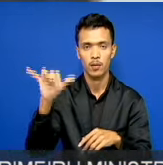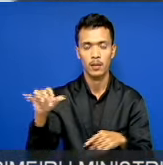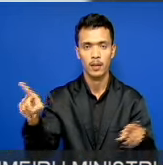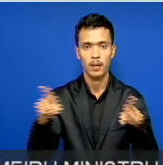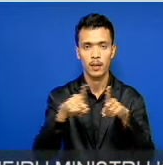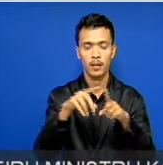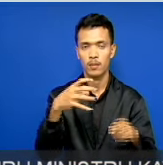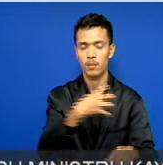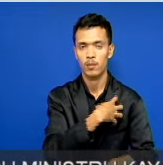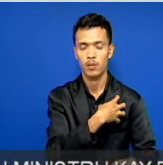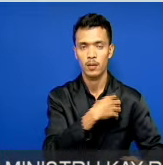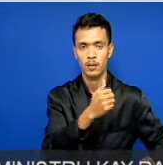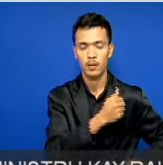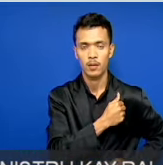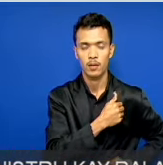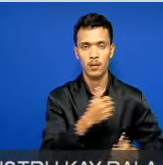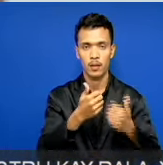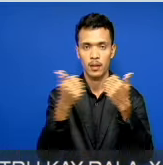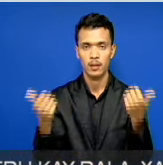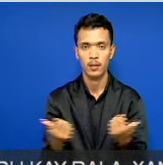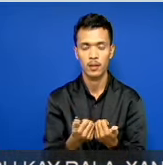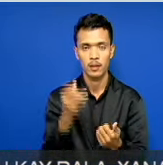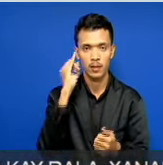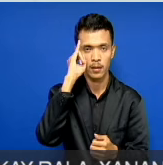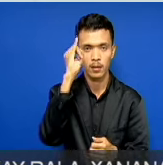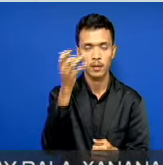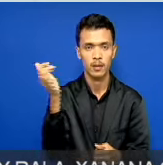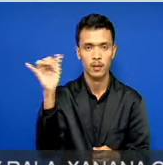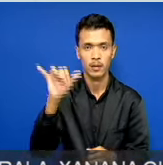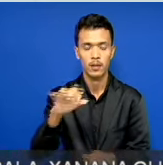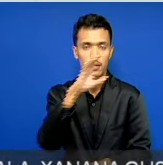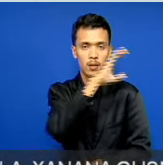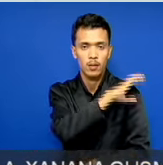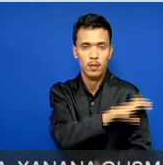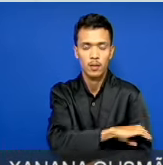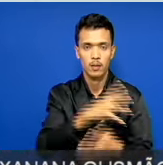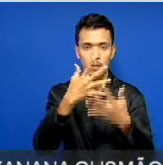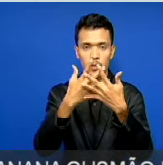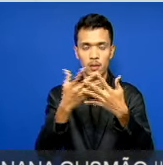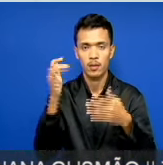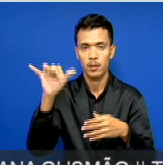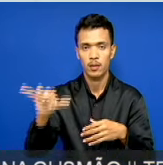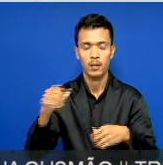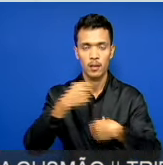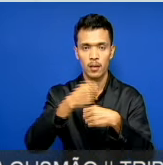Polícia, militar, agência de inteligência, sira, guarda prisionário, sira. Sira uma cometida, né?